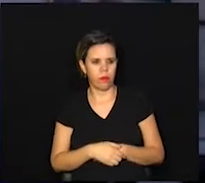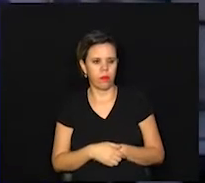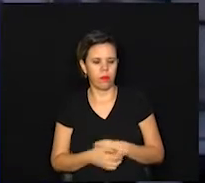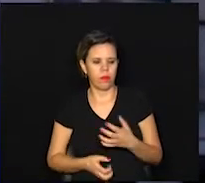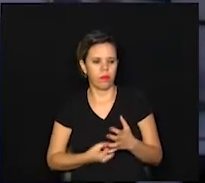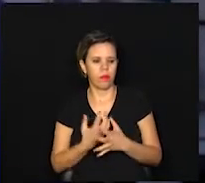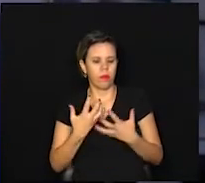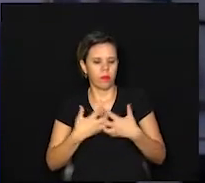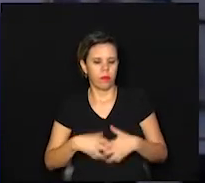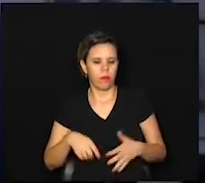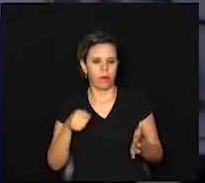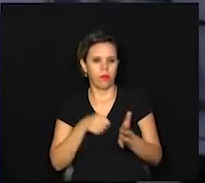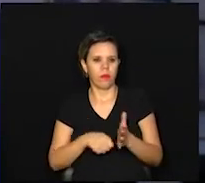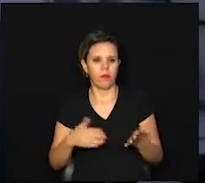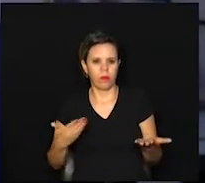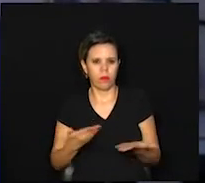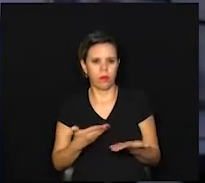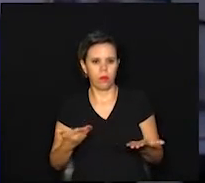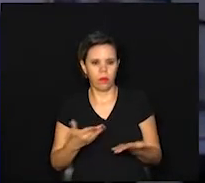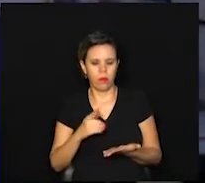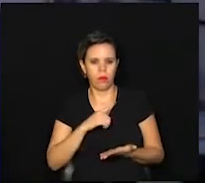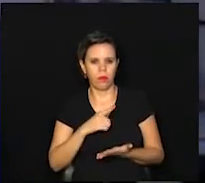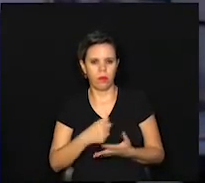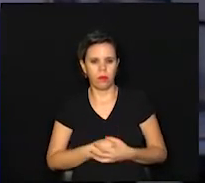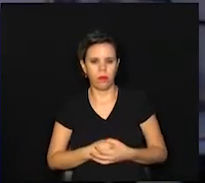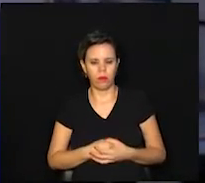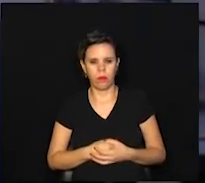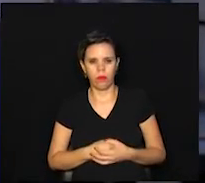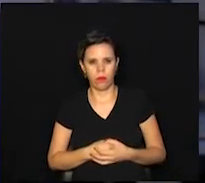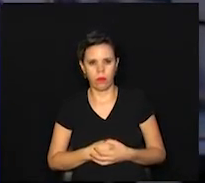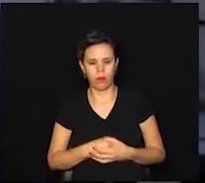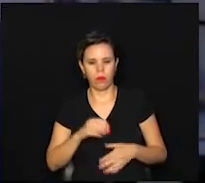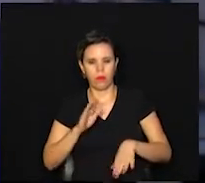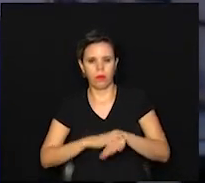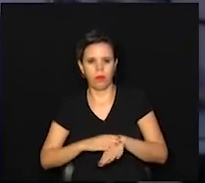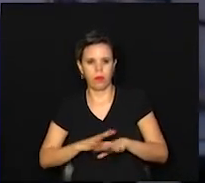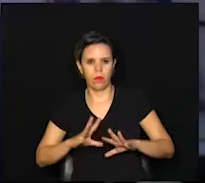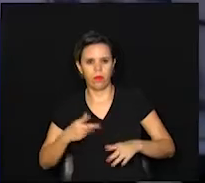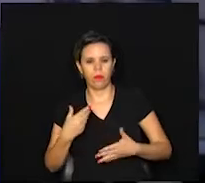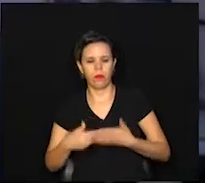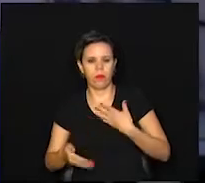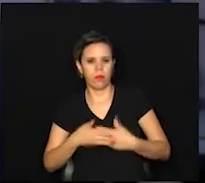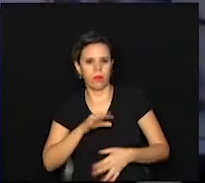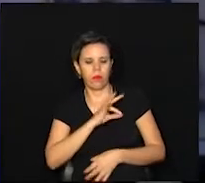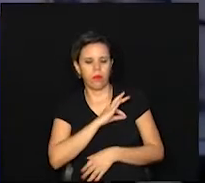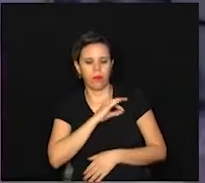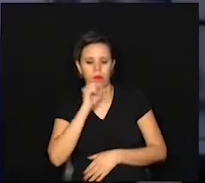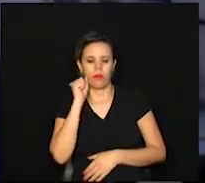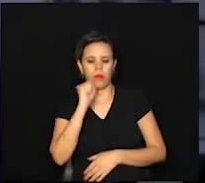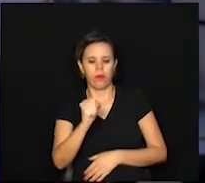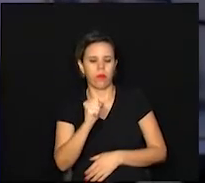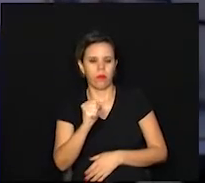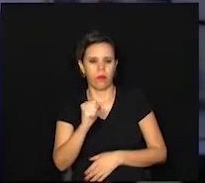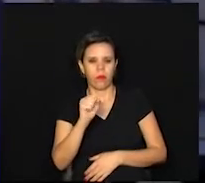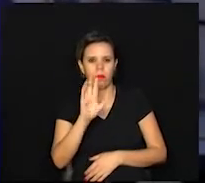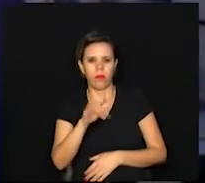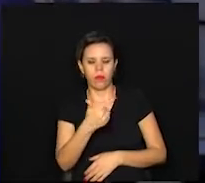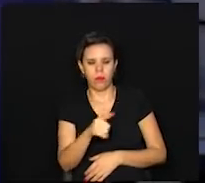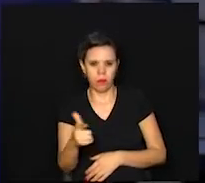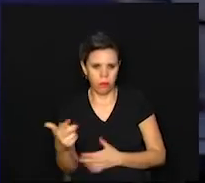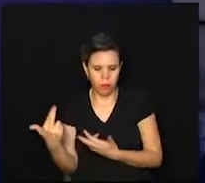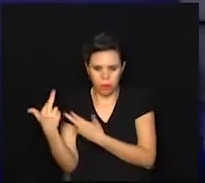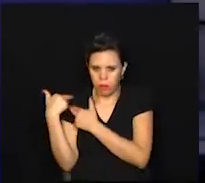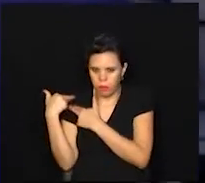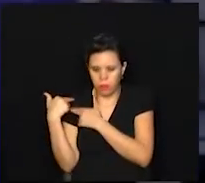de resistência, que ainda hoje existe autos de resistência, que autoriza qualquer policial a matar alguém e ele nunca vai ser responsabilizado